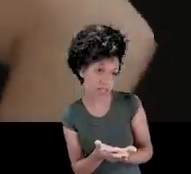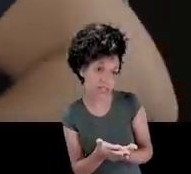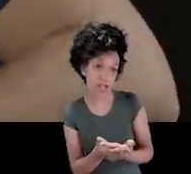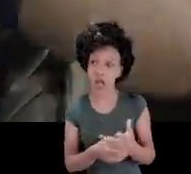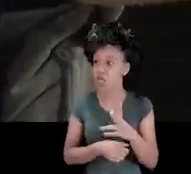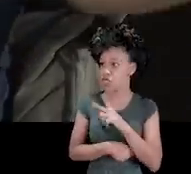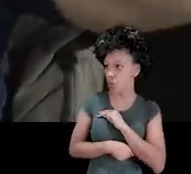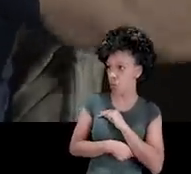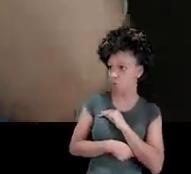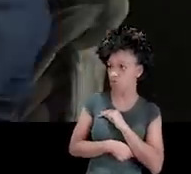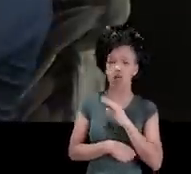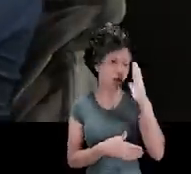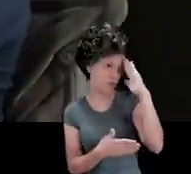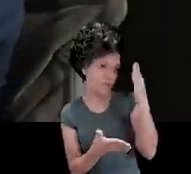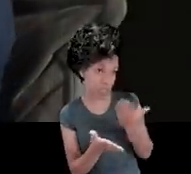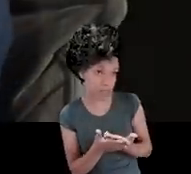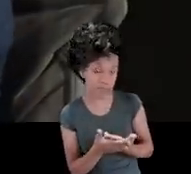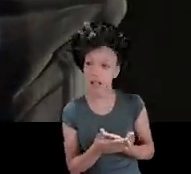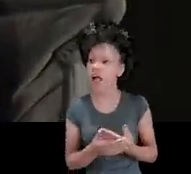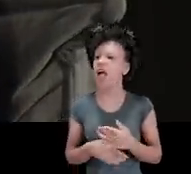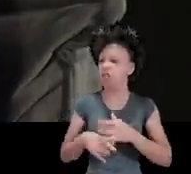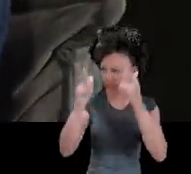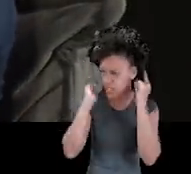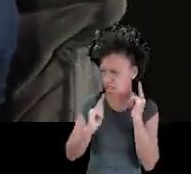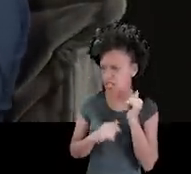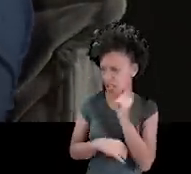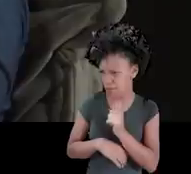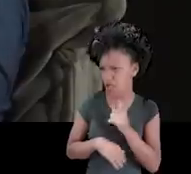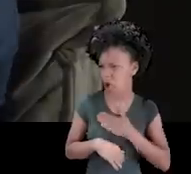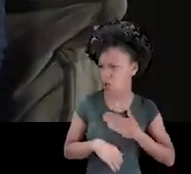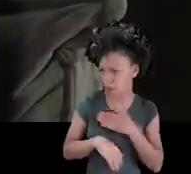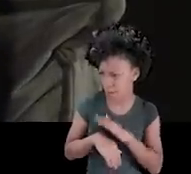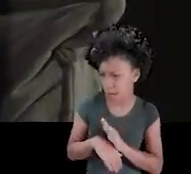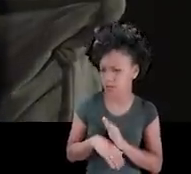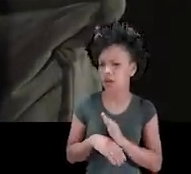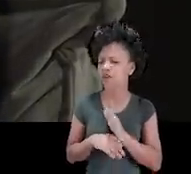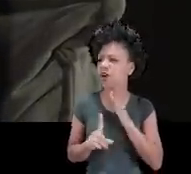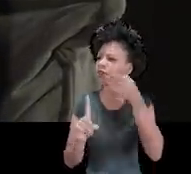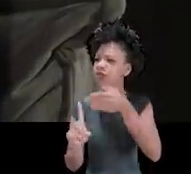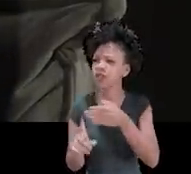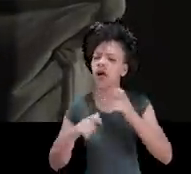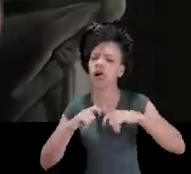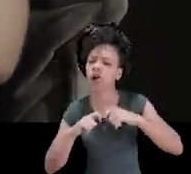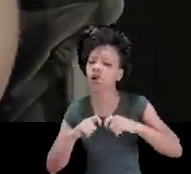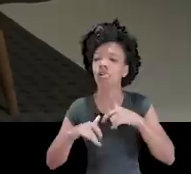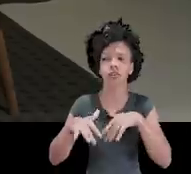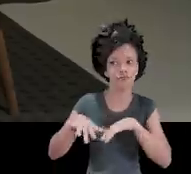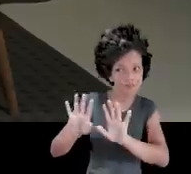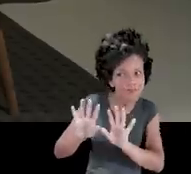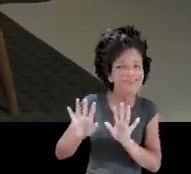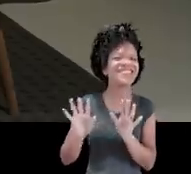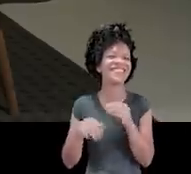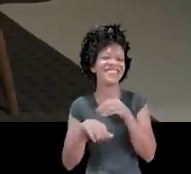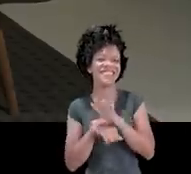Entendeu? Olha! É a confiança. É dos carecas que ela gosta mais, vai pro caminho sexual da putaria,